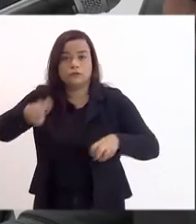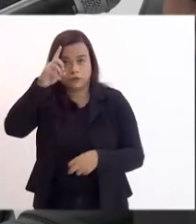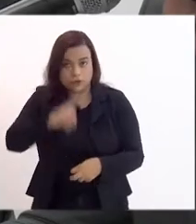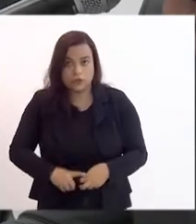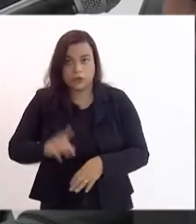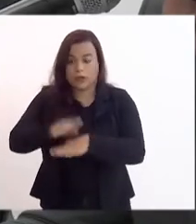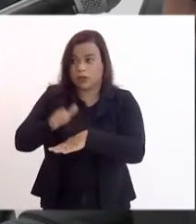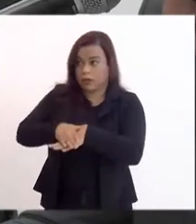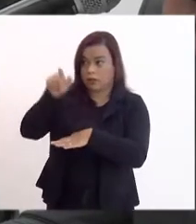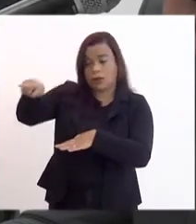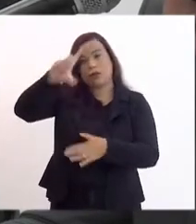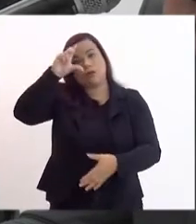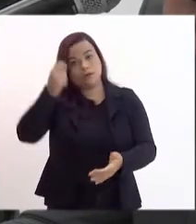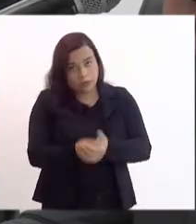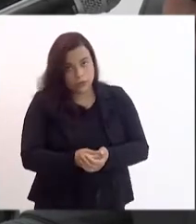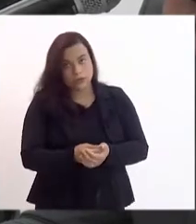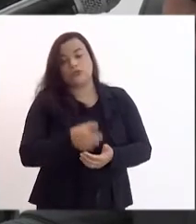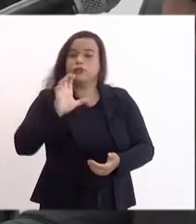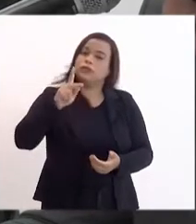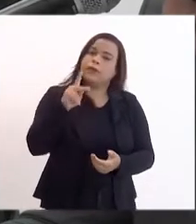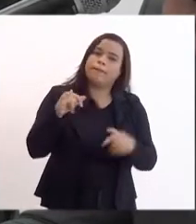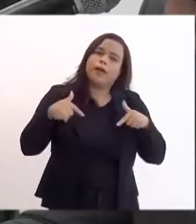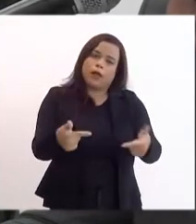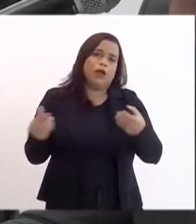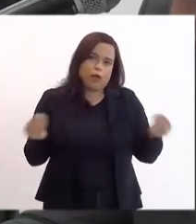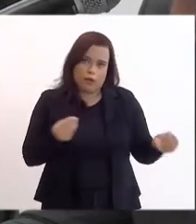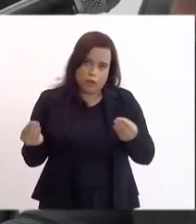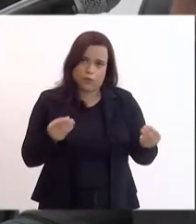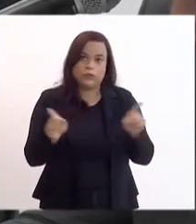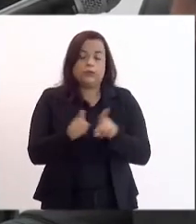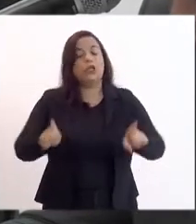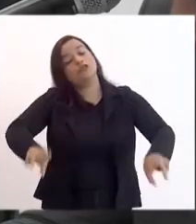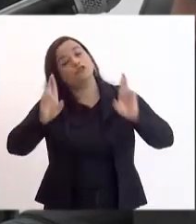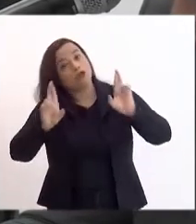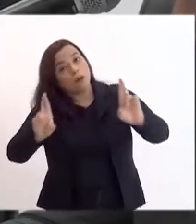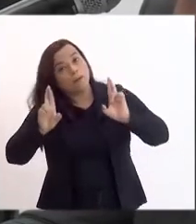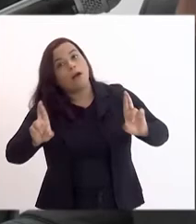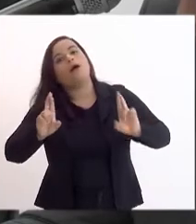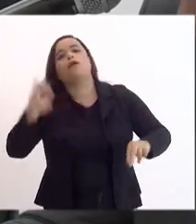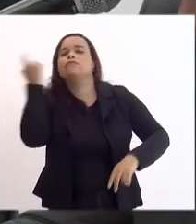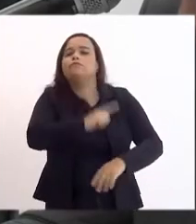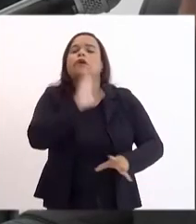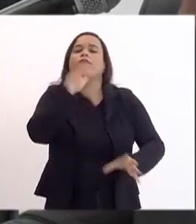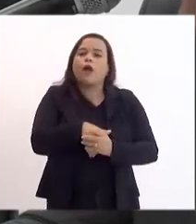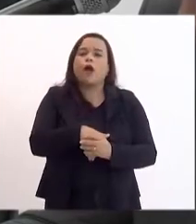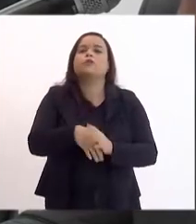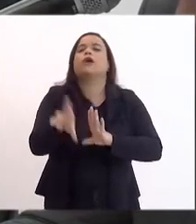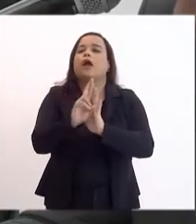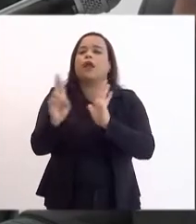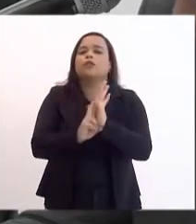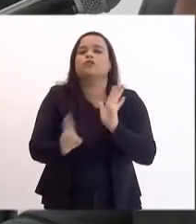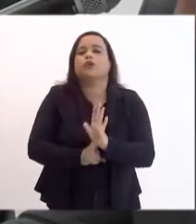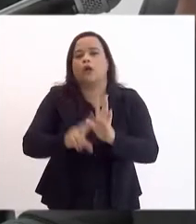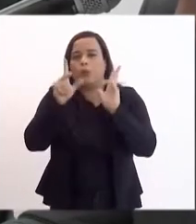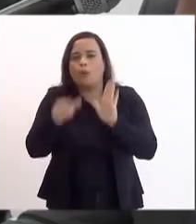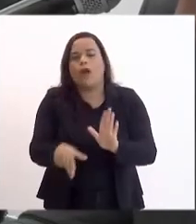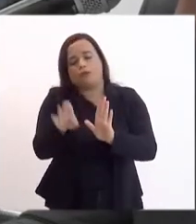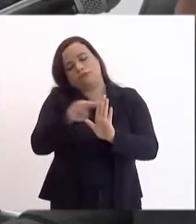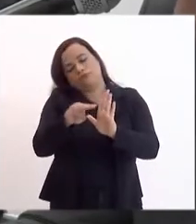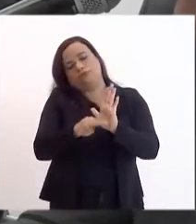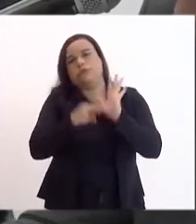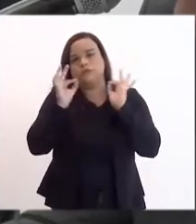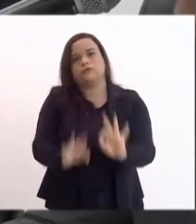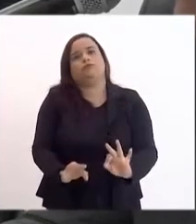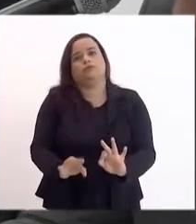decida o que fazer com a CPI. E tomara que bote para votar o relatório como ele é. E assim será votado em